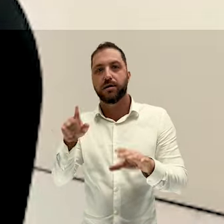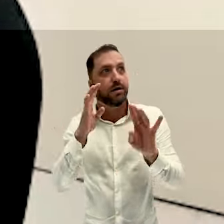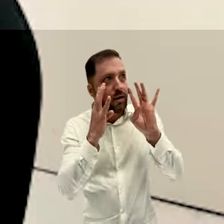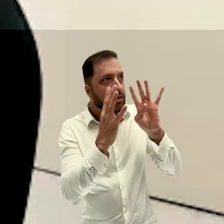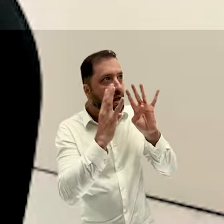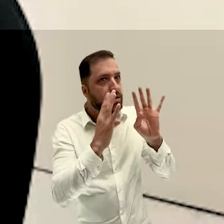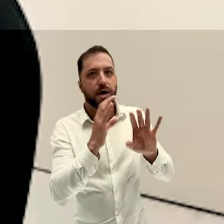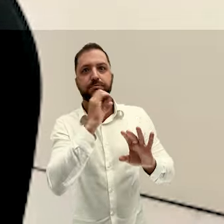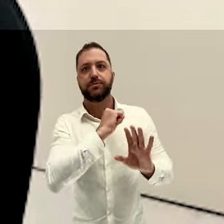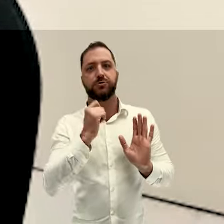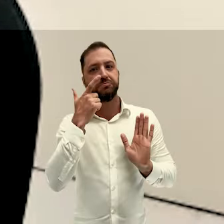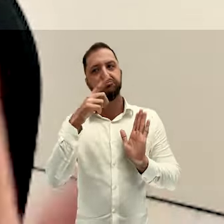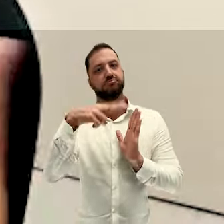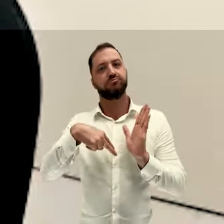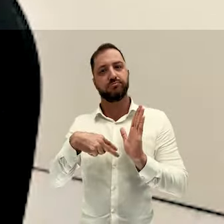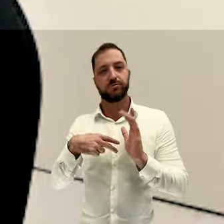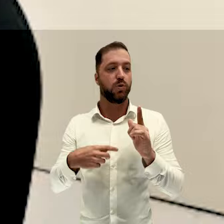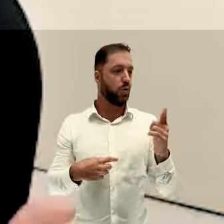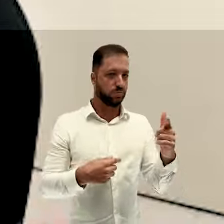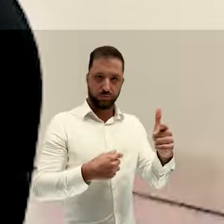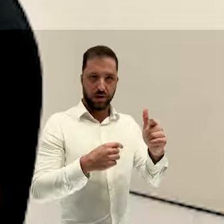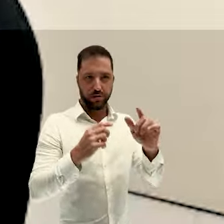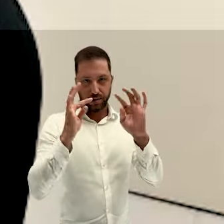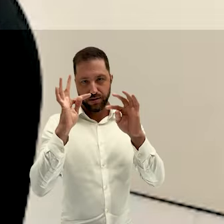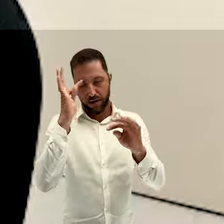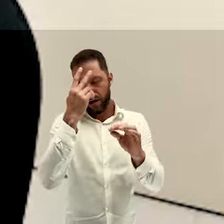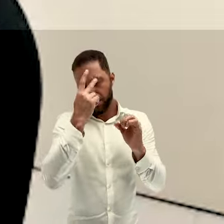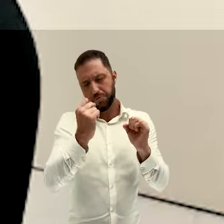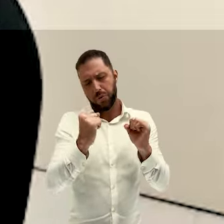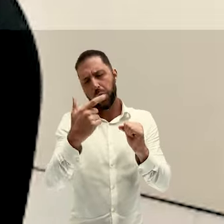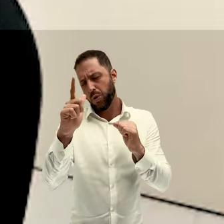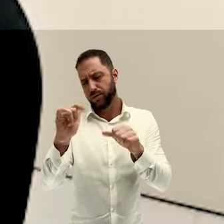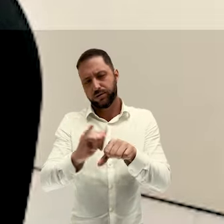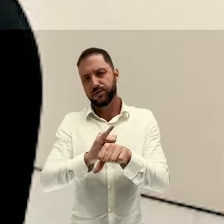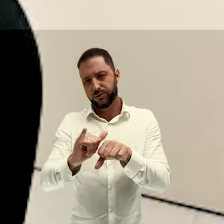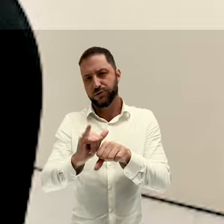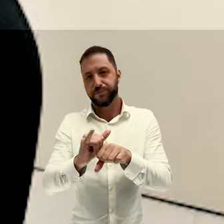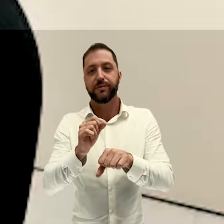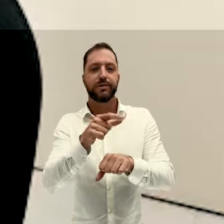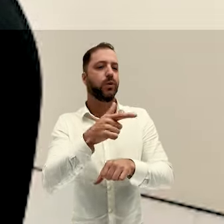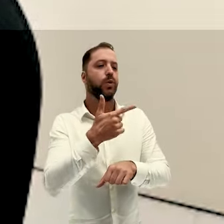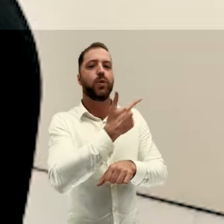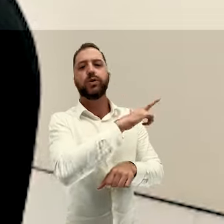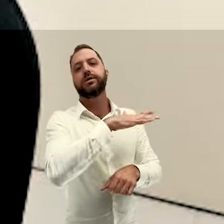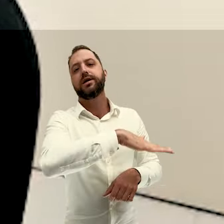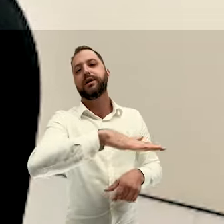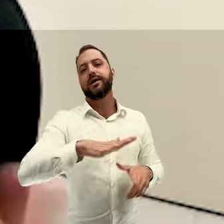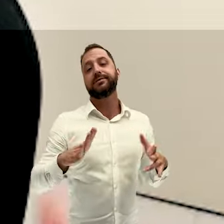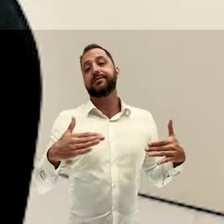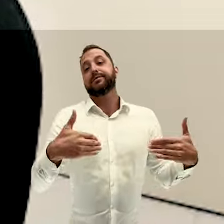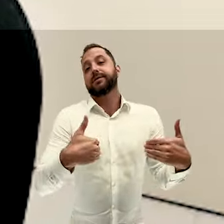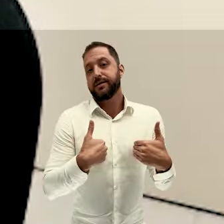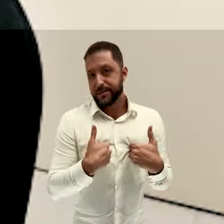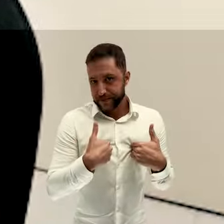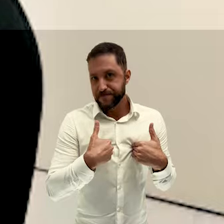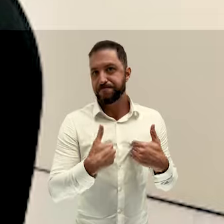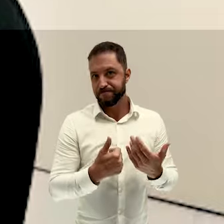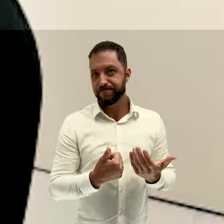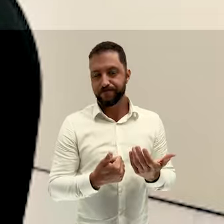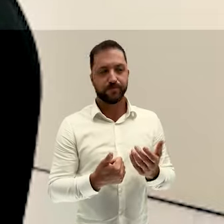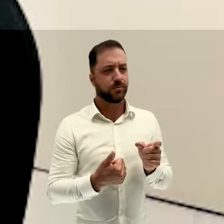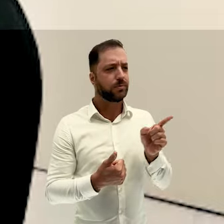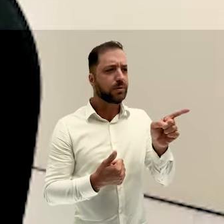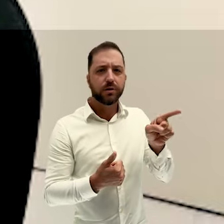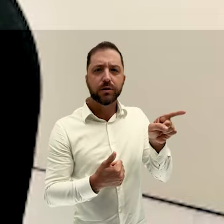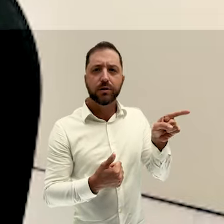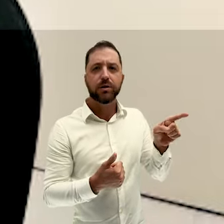livros um pouco menores do que com uma criança, por exemplo, que não tem TDAH. Por exemplo, uma criança com TEA, né,